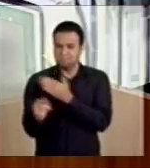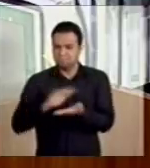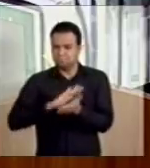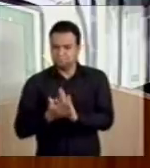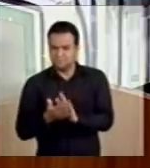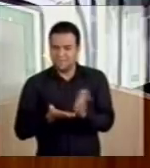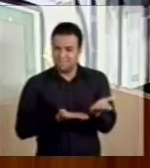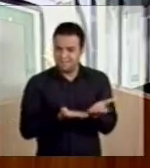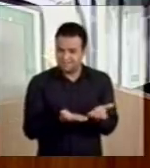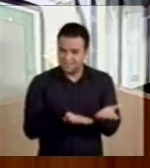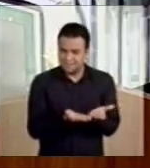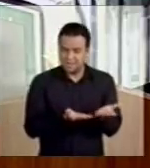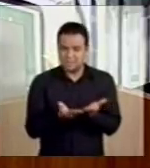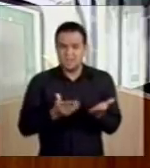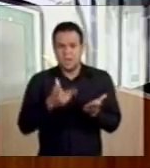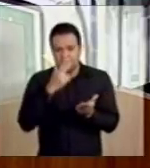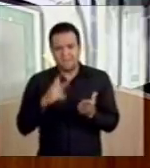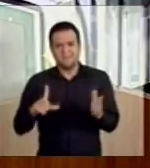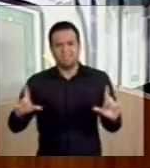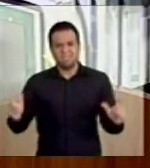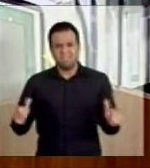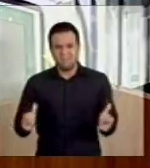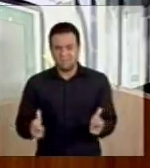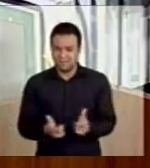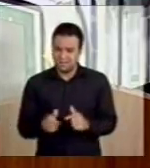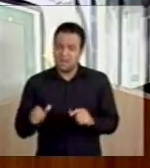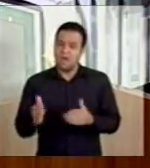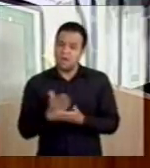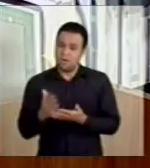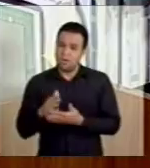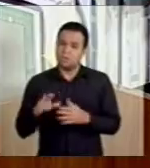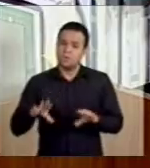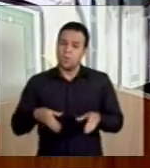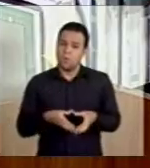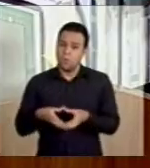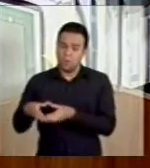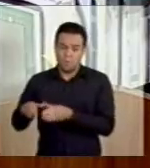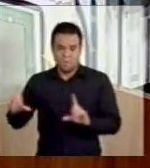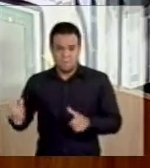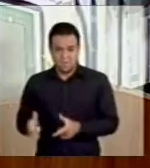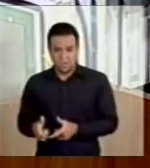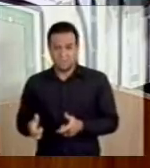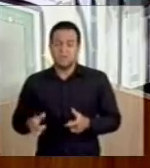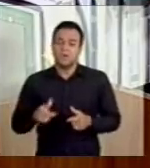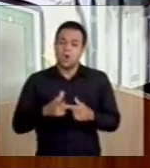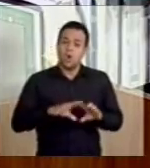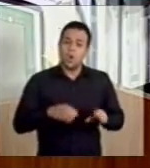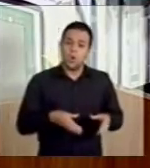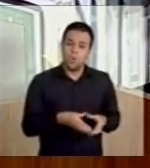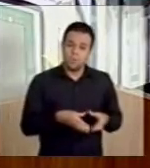excludente que tem marginalizado grupos minoritários em nosso país, como a